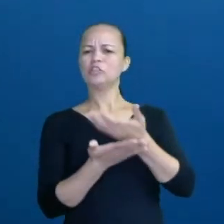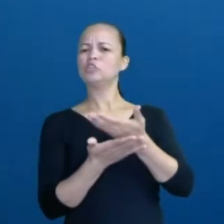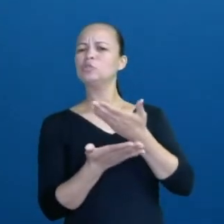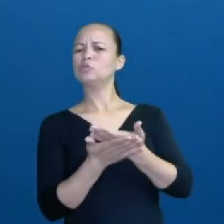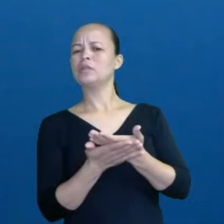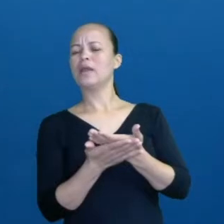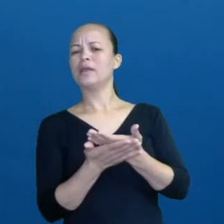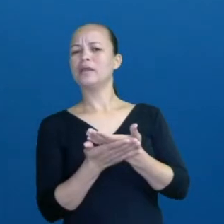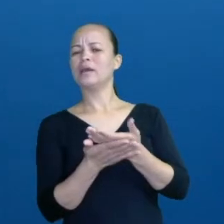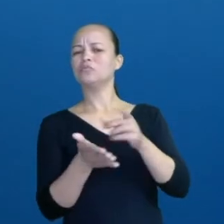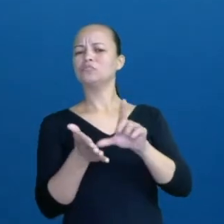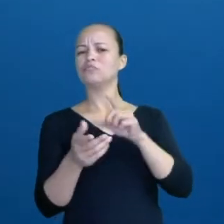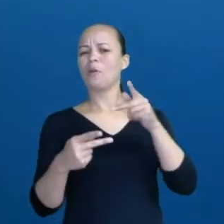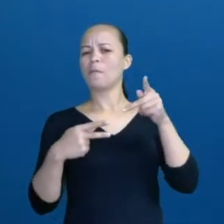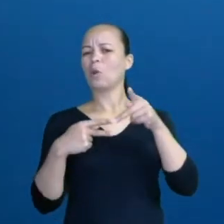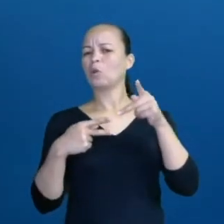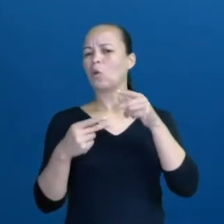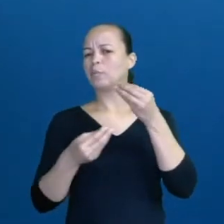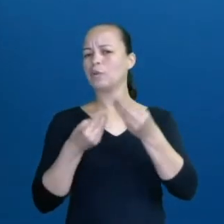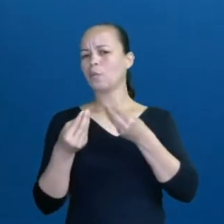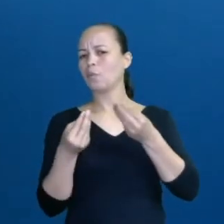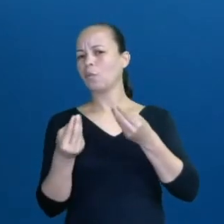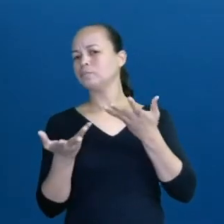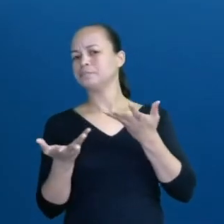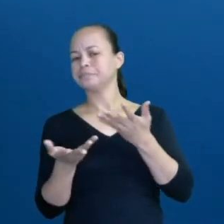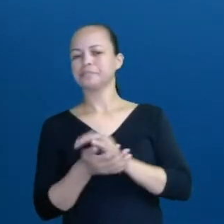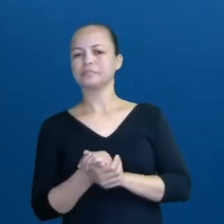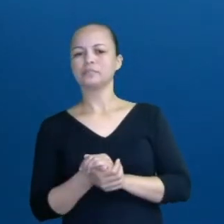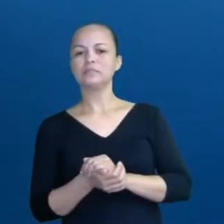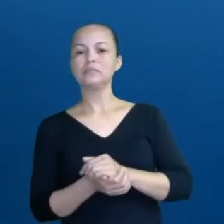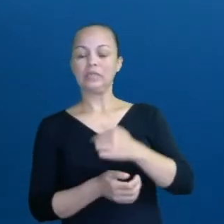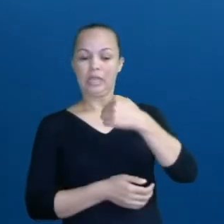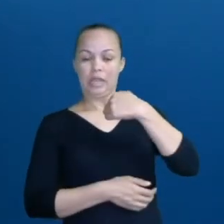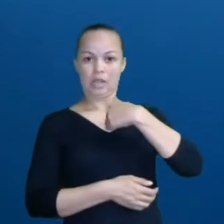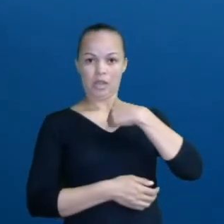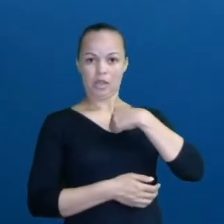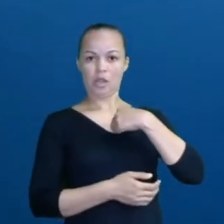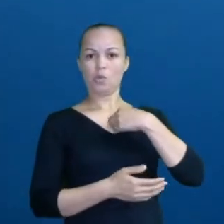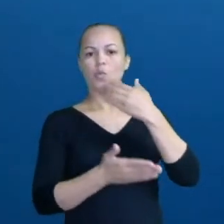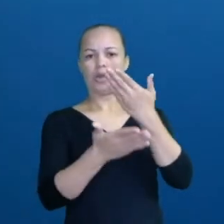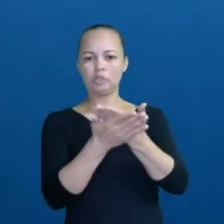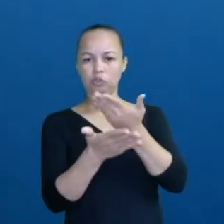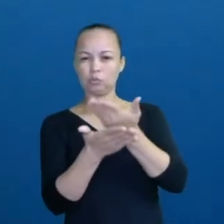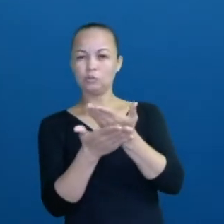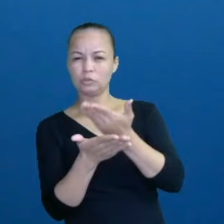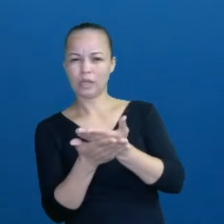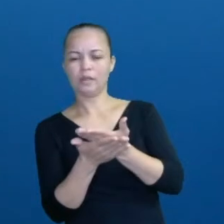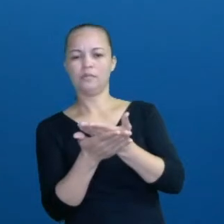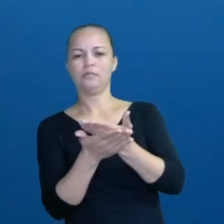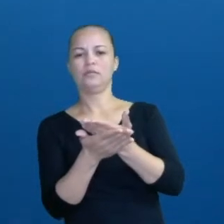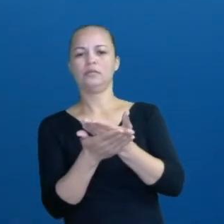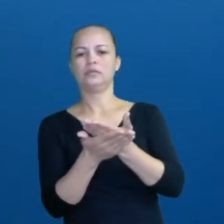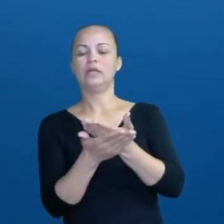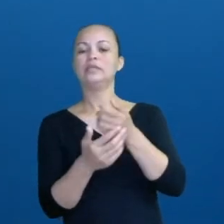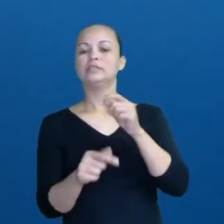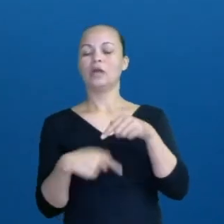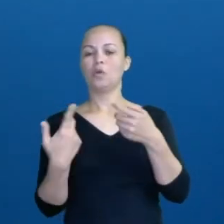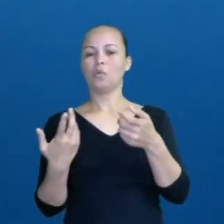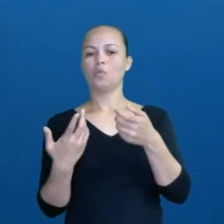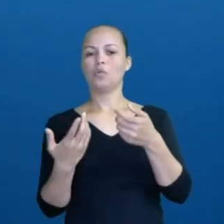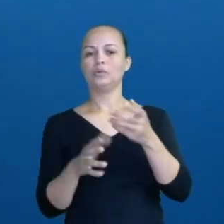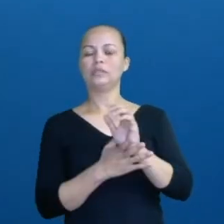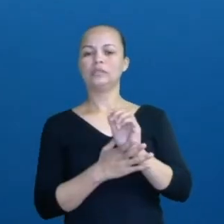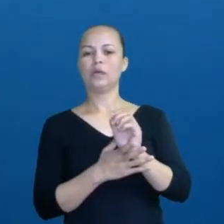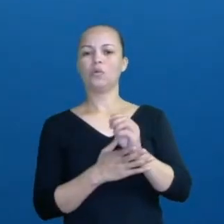pronome antes desse verbo estudar, qual seria? Eu estudei. Então, nessa frase, o sujeito é oculto.